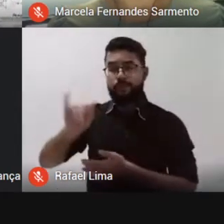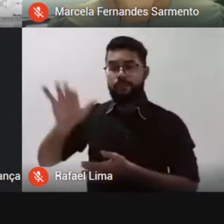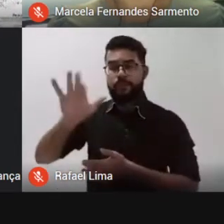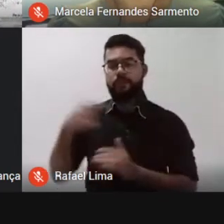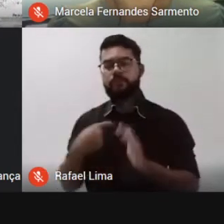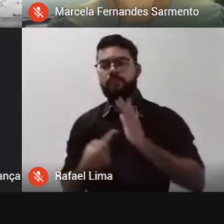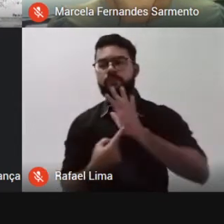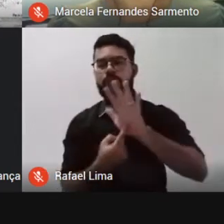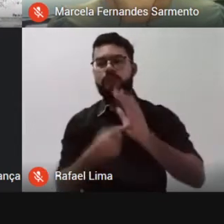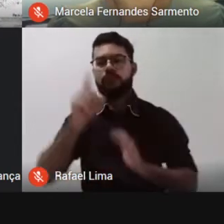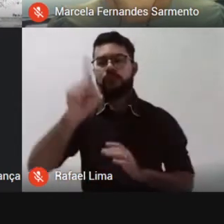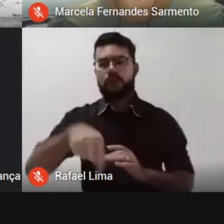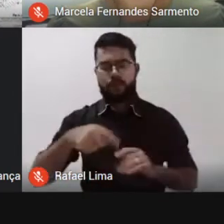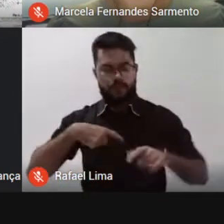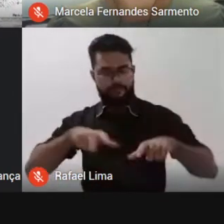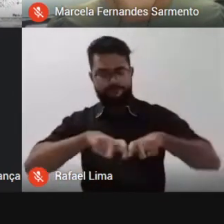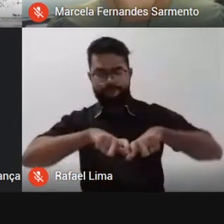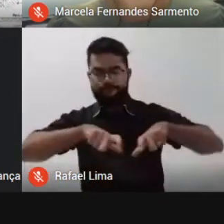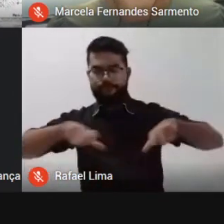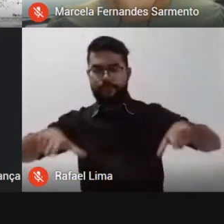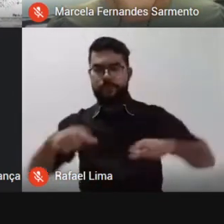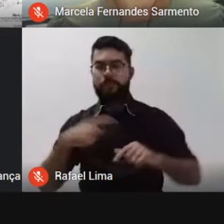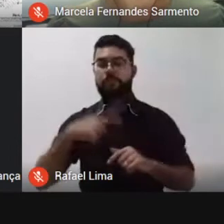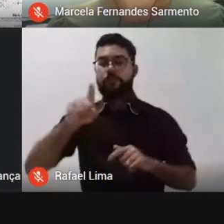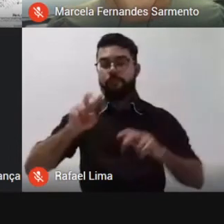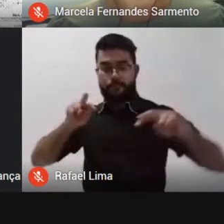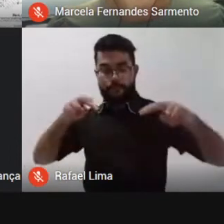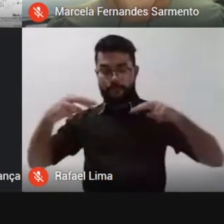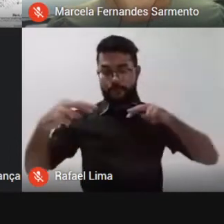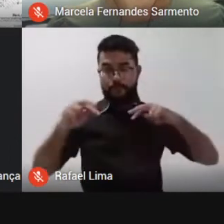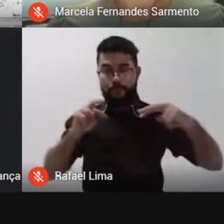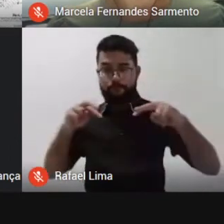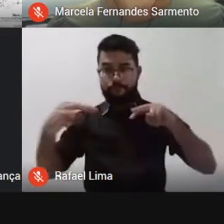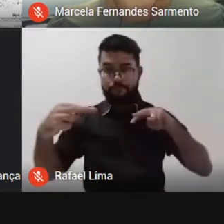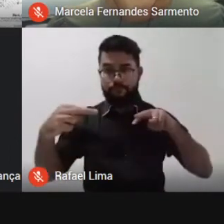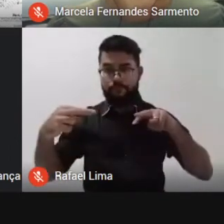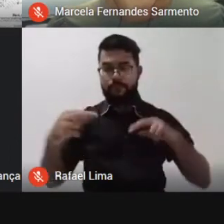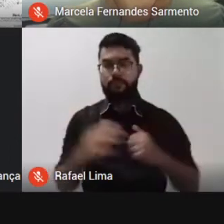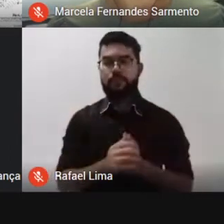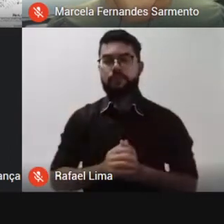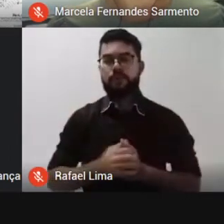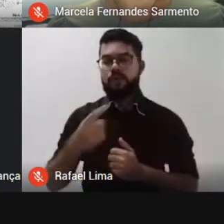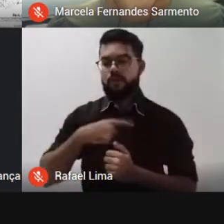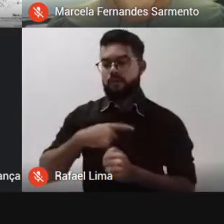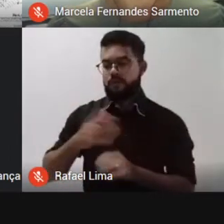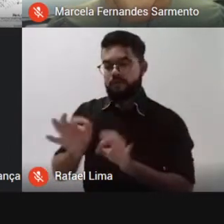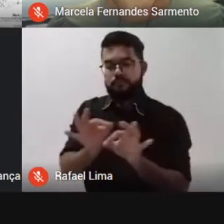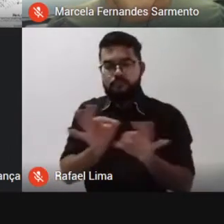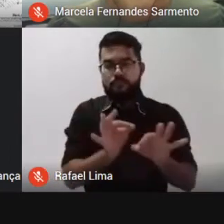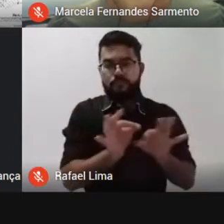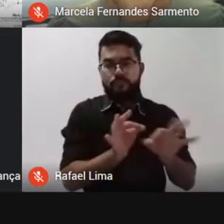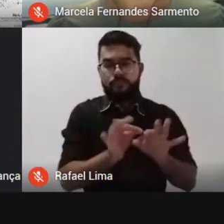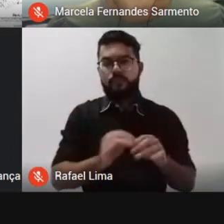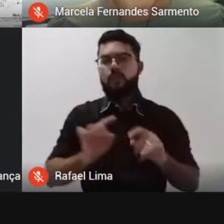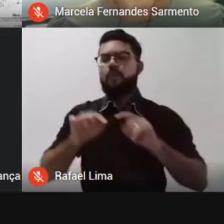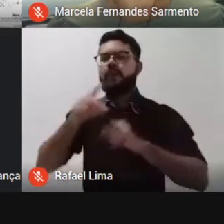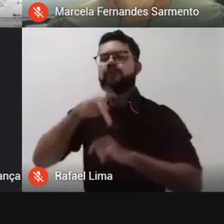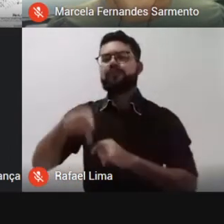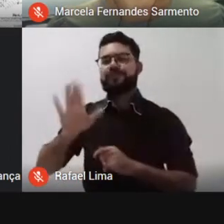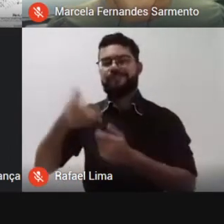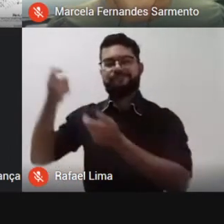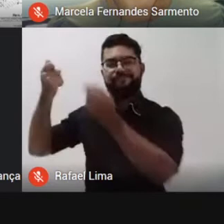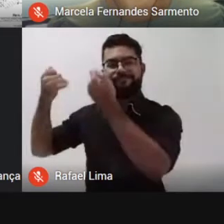a prancha com as perspectivas explodidas. O professor Manuel isso na explanação dele, né,